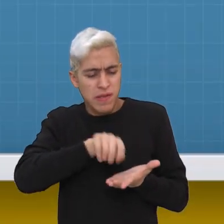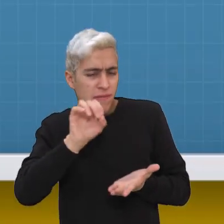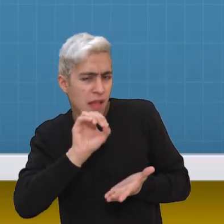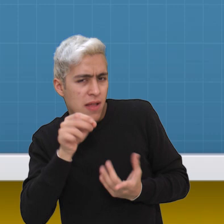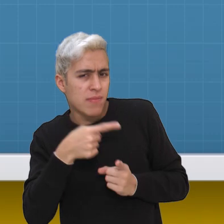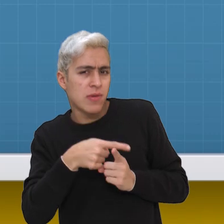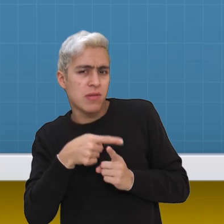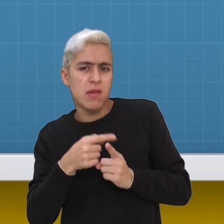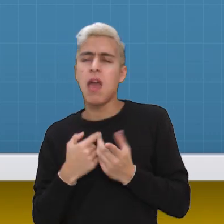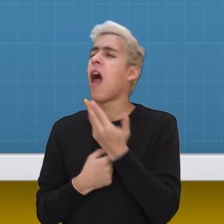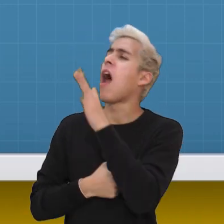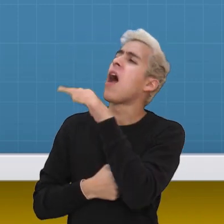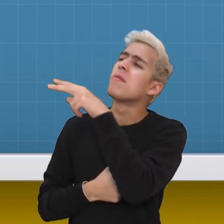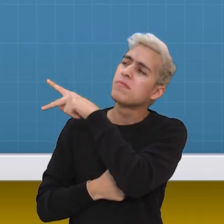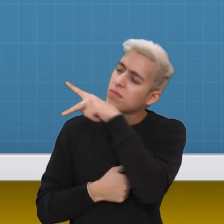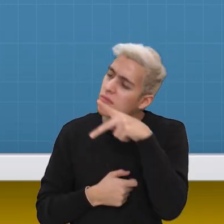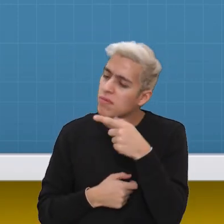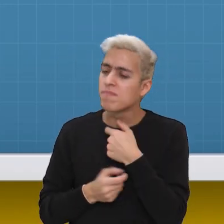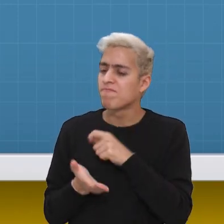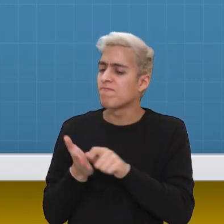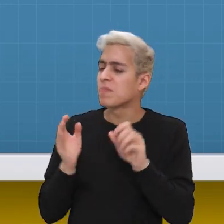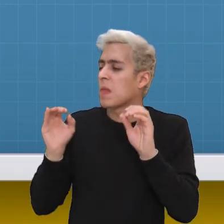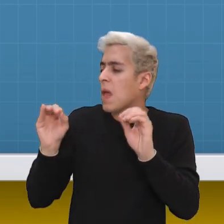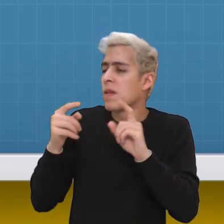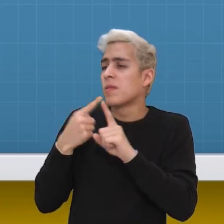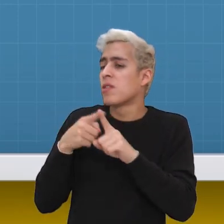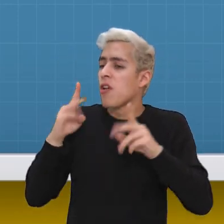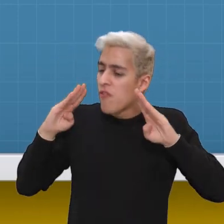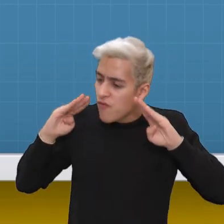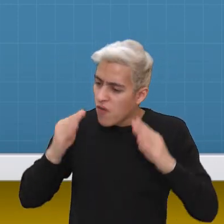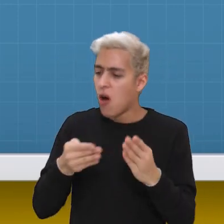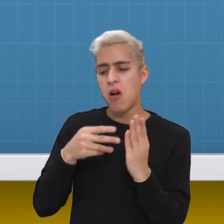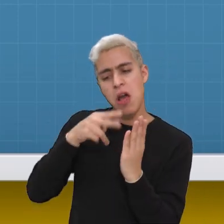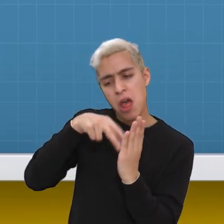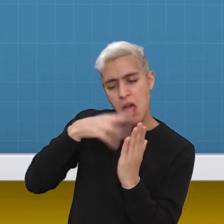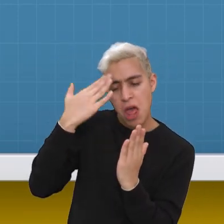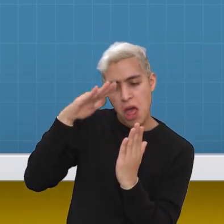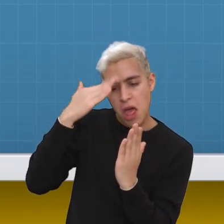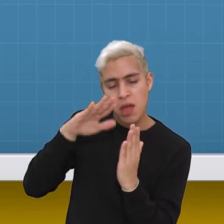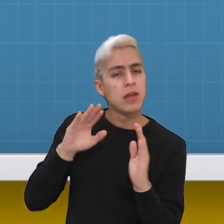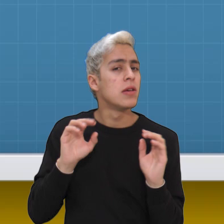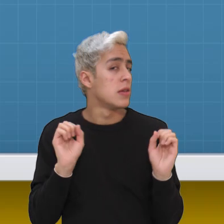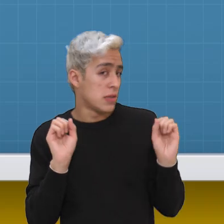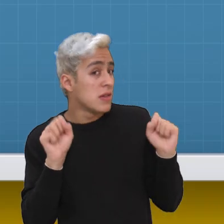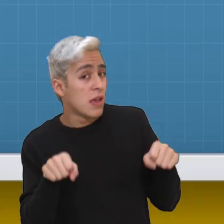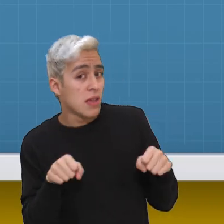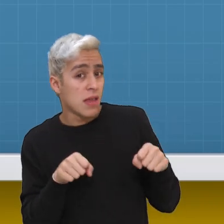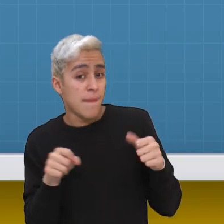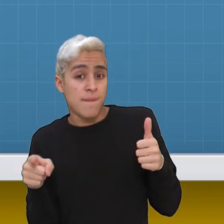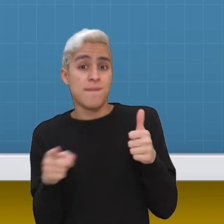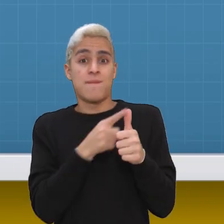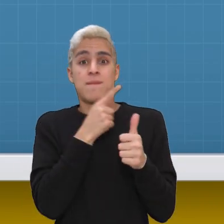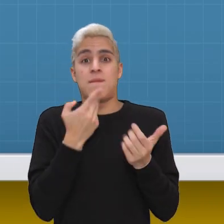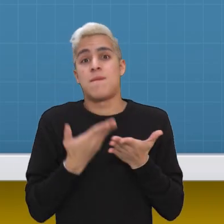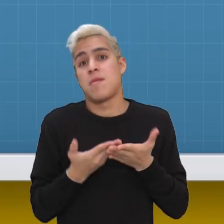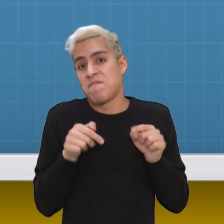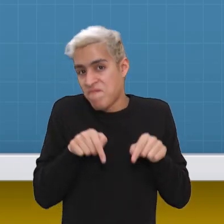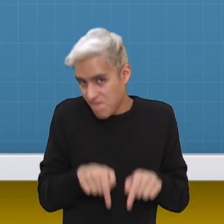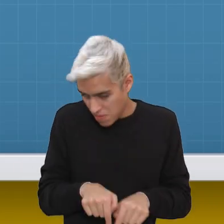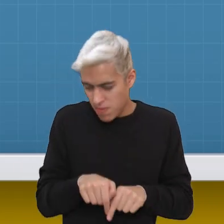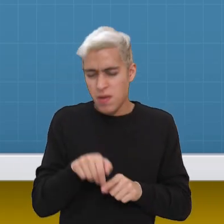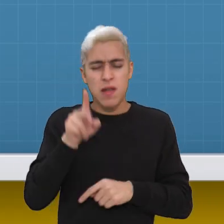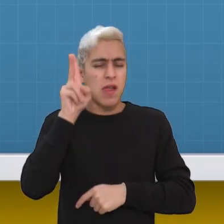hoje. Por que a gente não escreveu nada? Ah, professora, eu não escrevi nada porque a nossa aula era só de interpretação de texto. Sim, é a